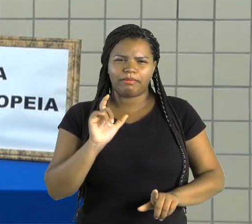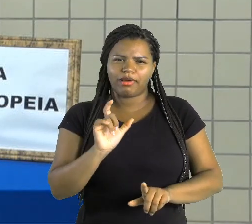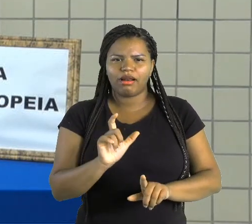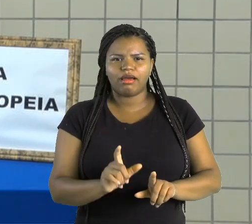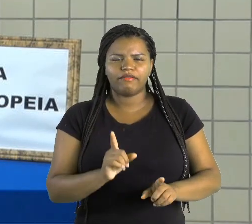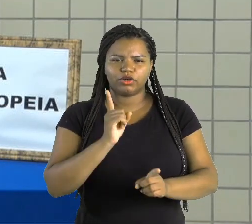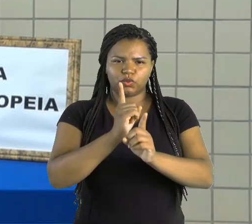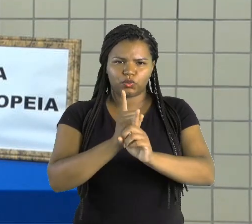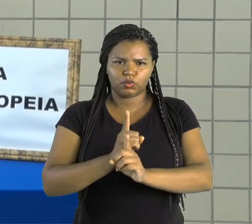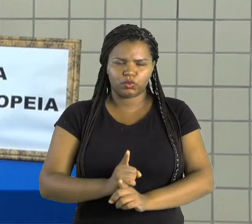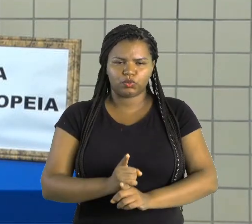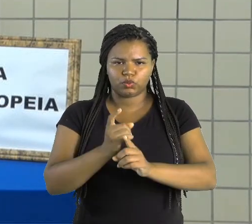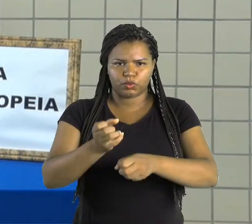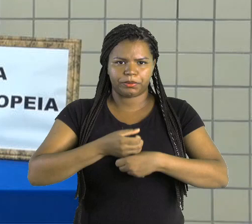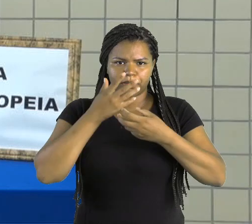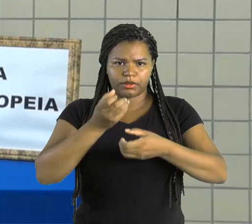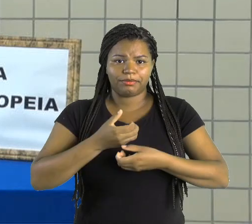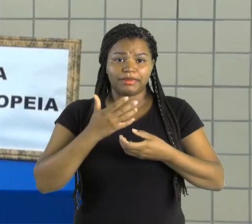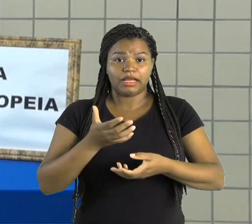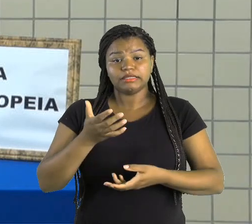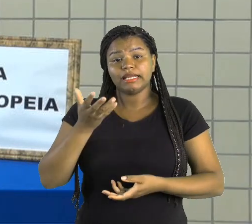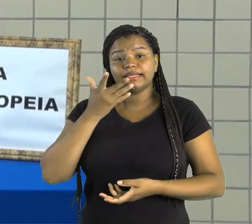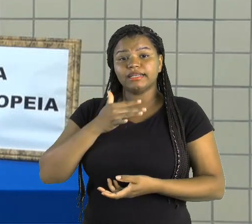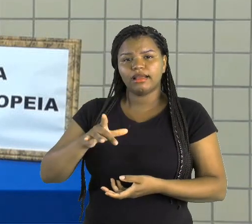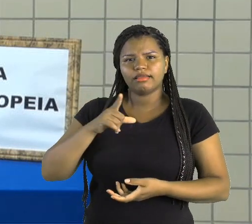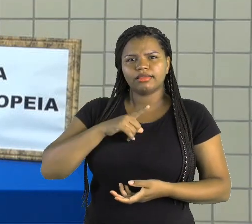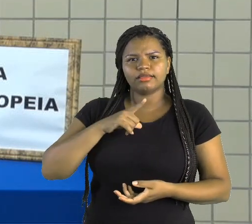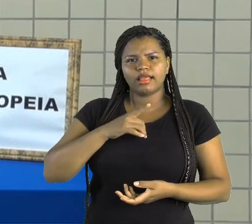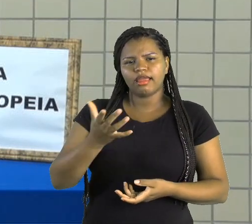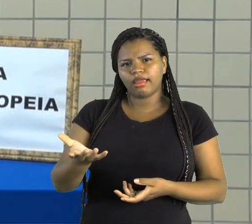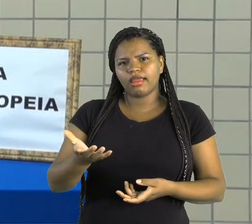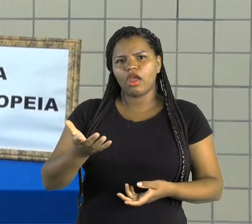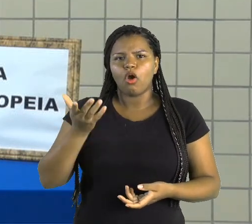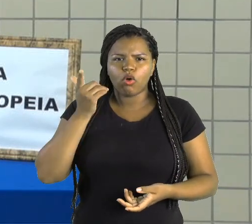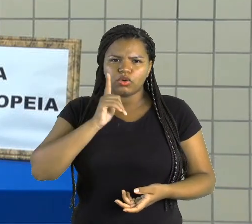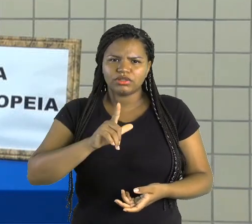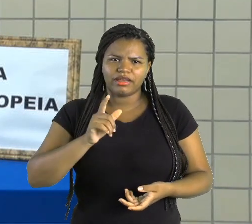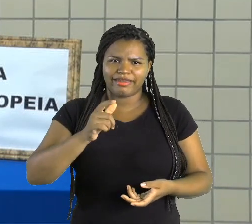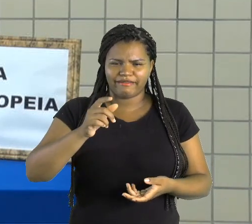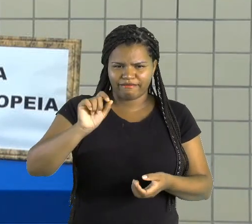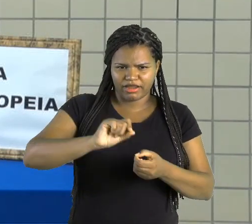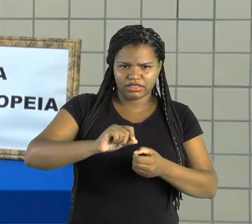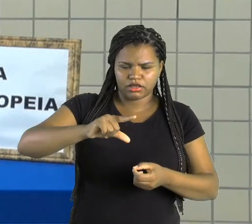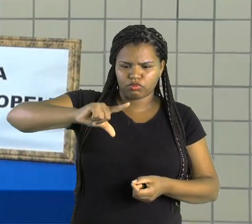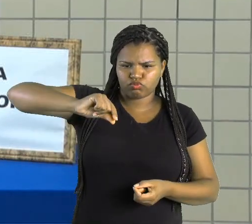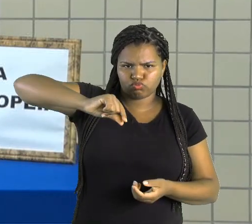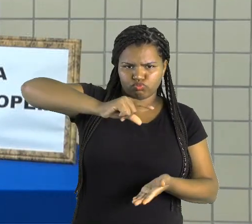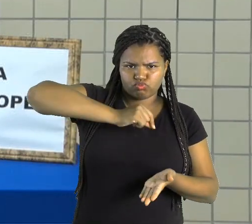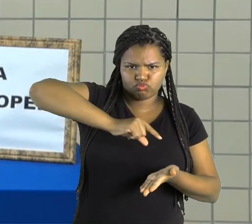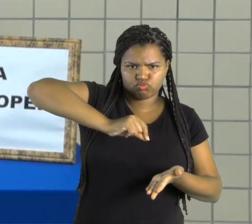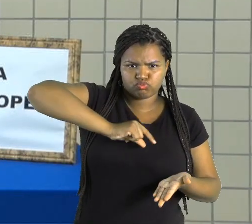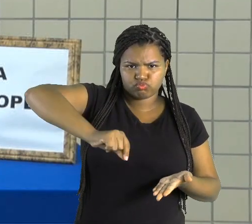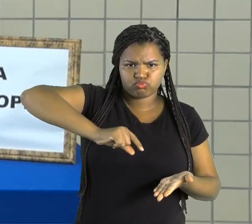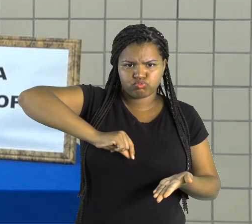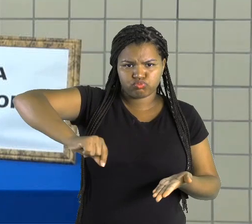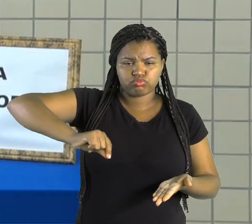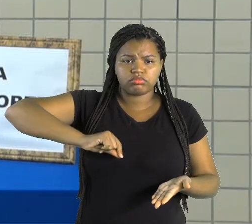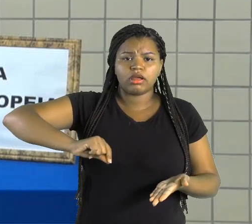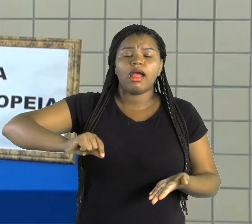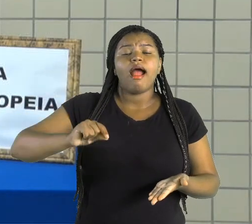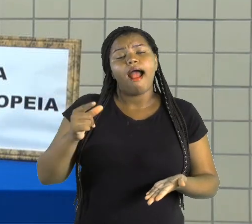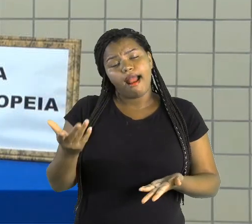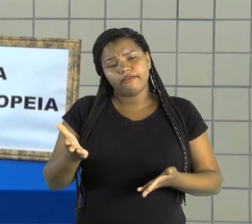mais facilidade com a escrita, com o movimento de pinça para poder escrever mais, peça que ela escreva um trecho do